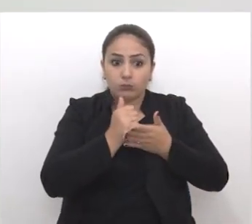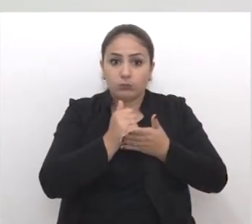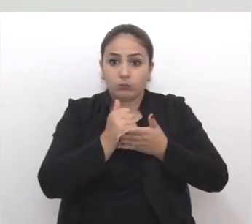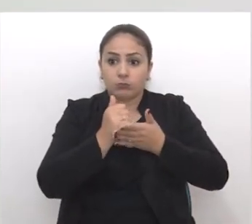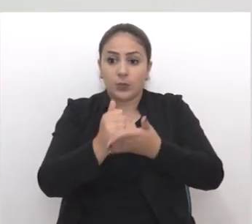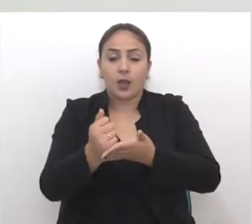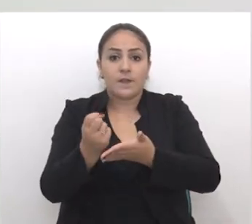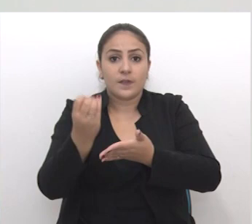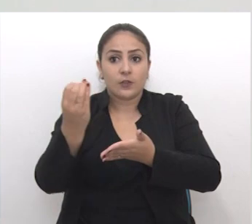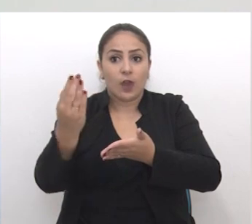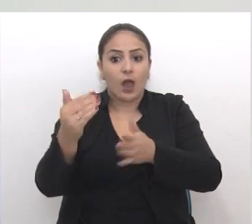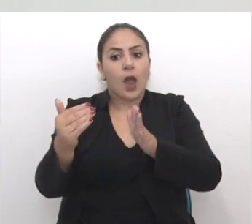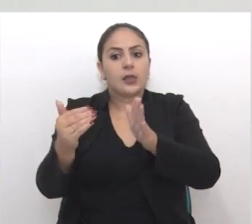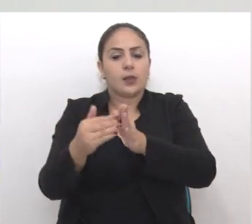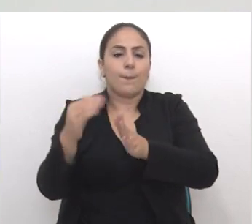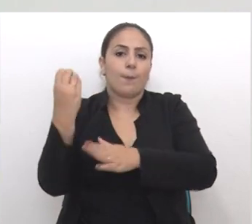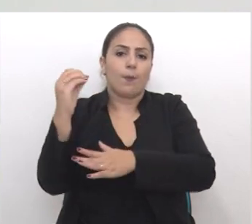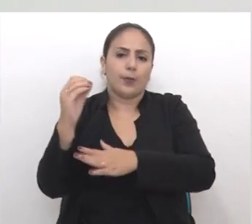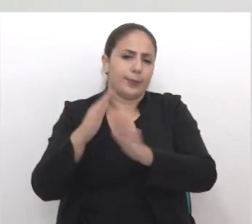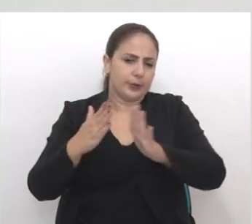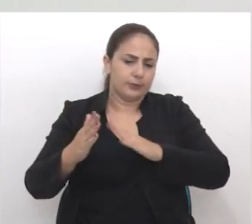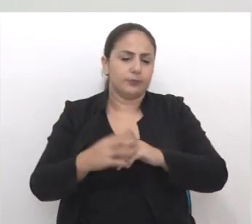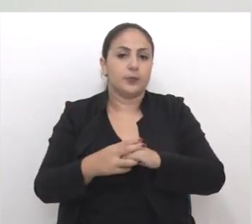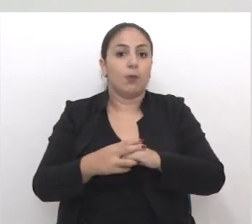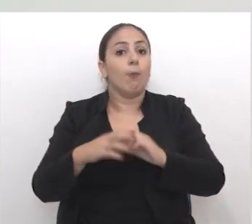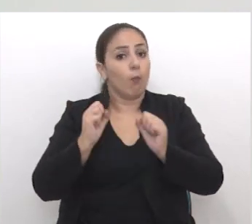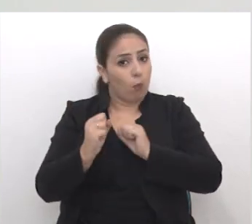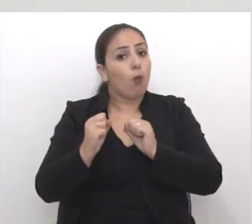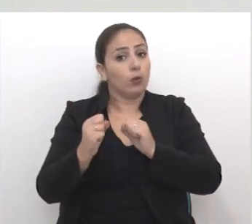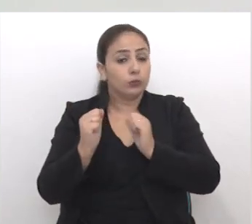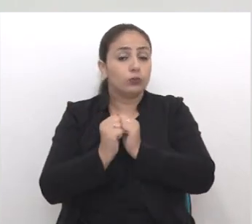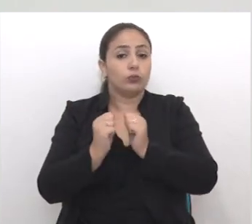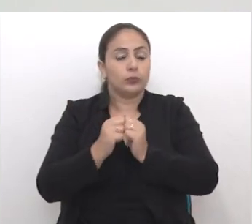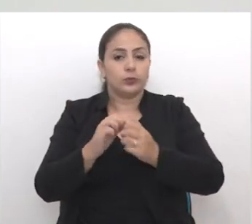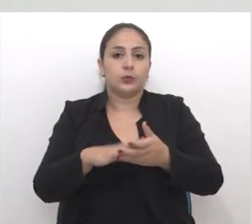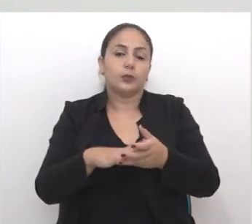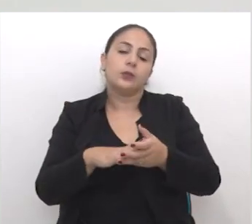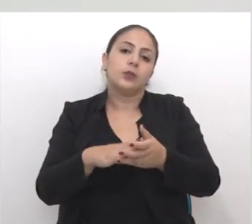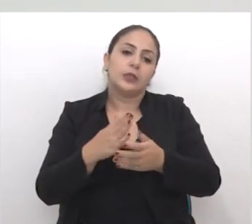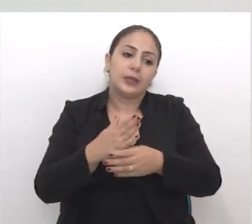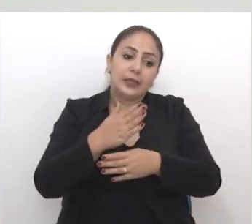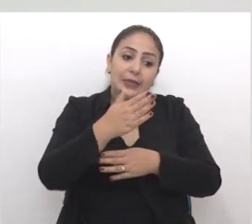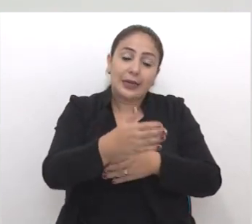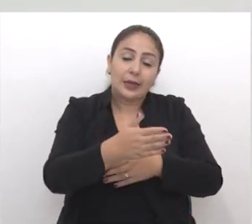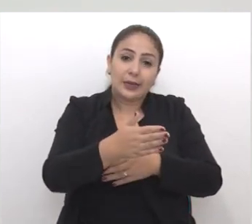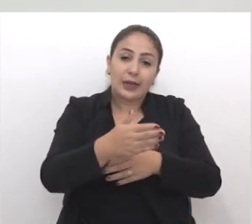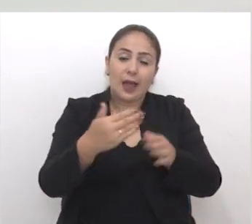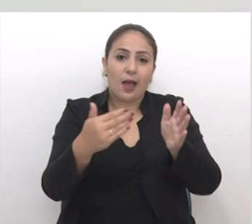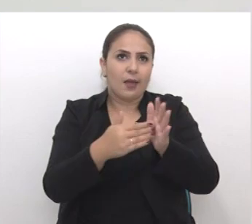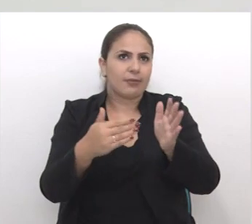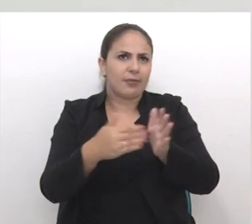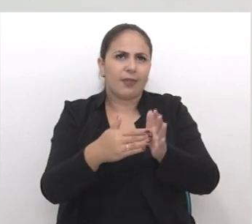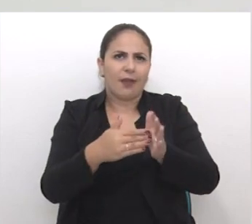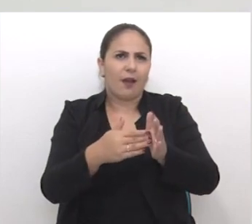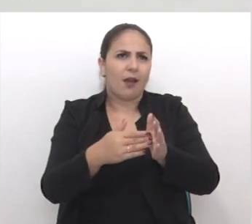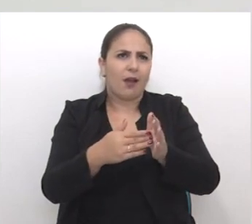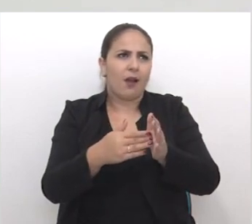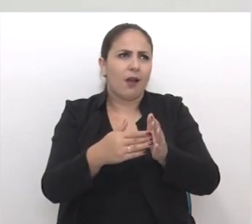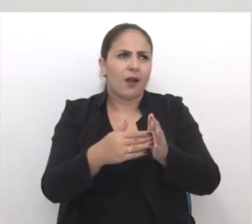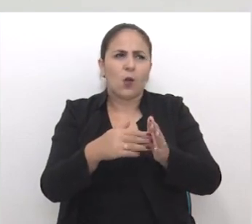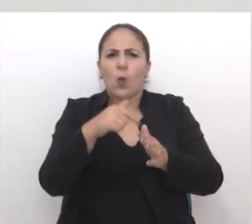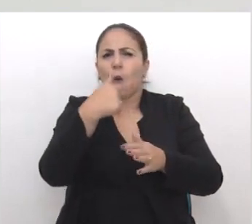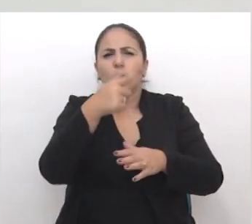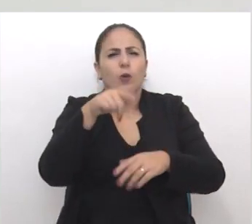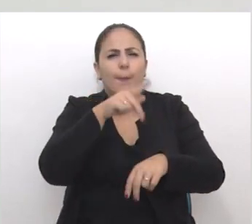for viajar daqui a Porto Alegre, você pode levar. Se você for viajar daqui a